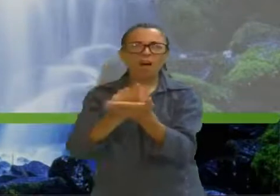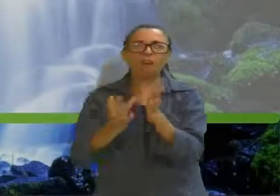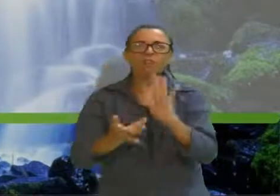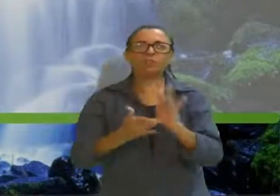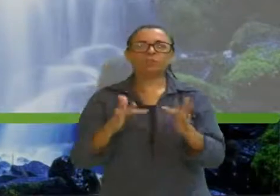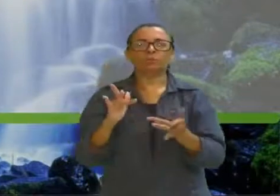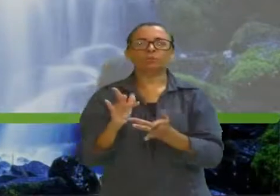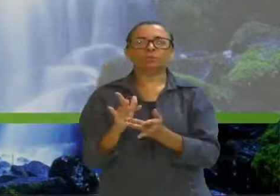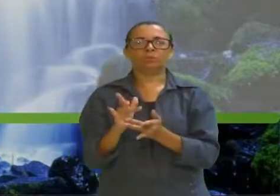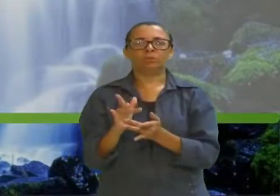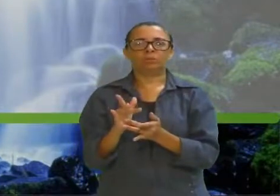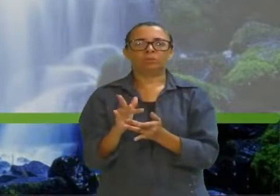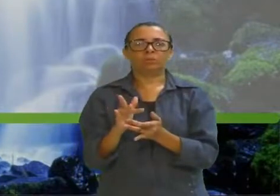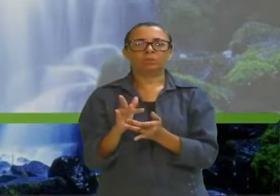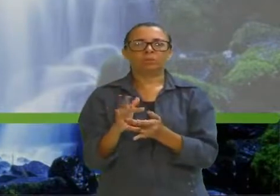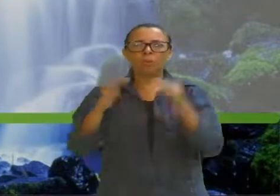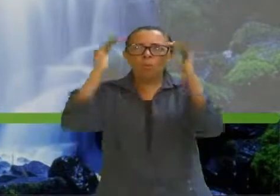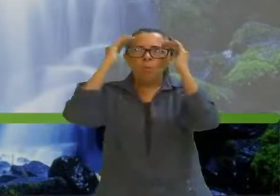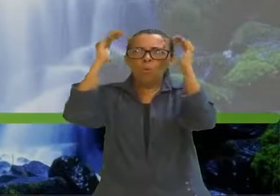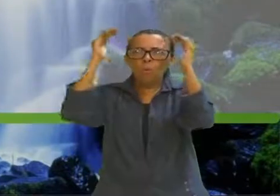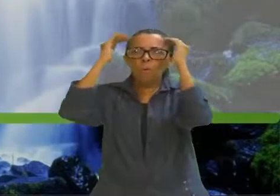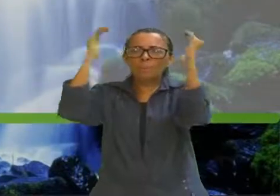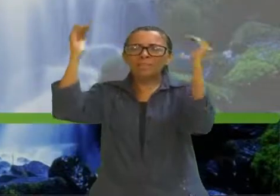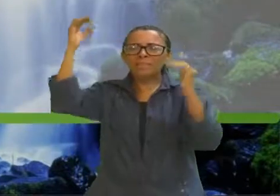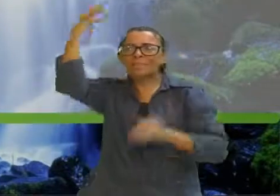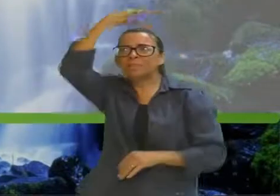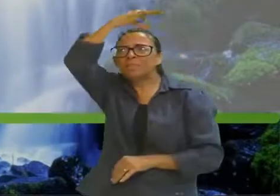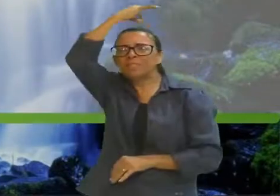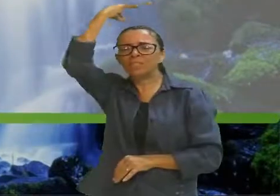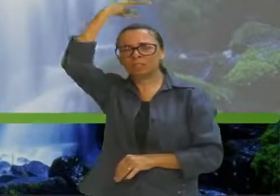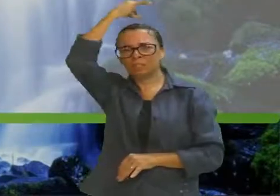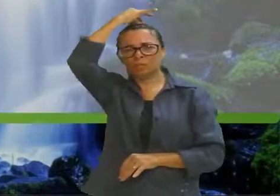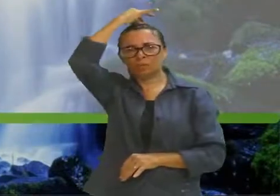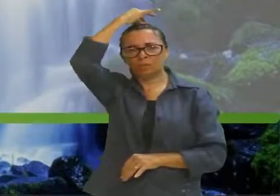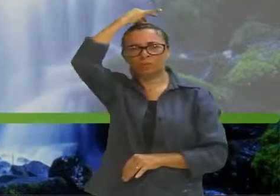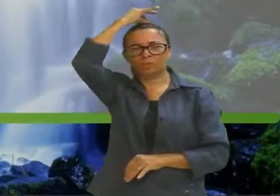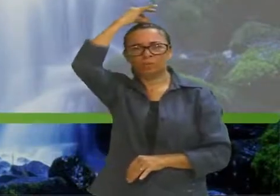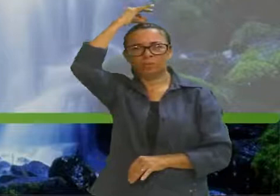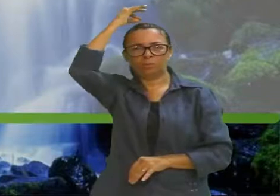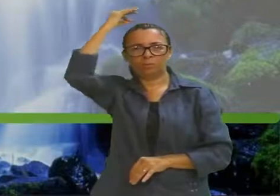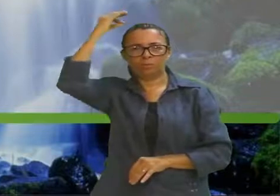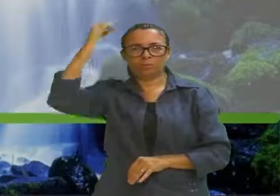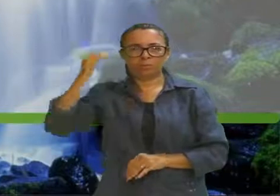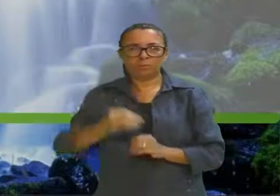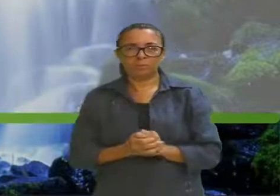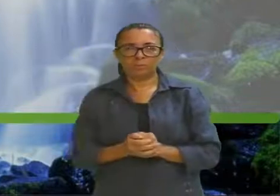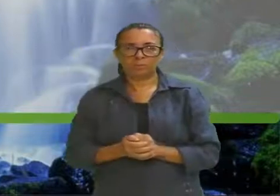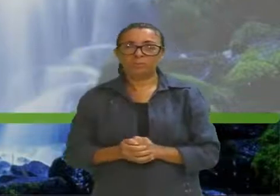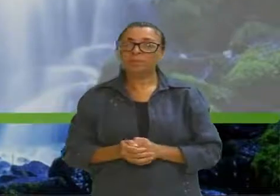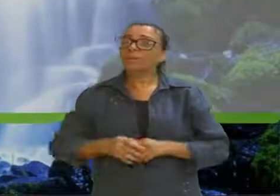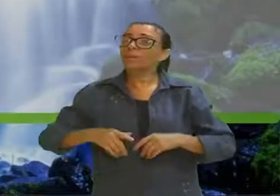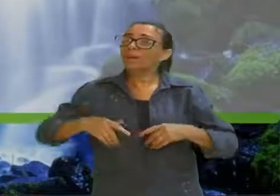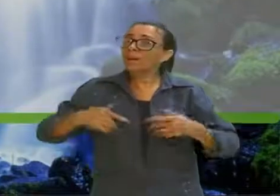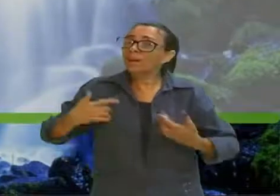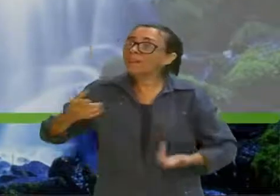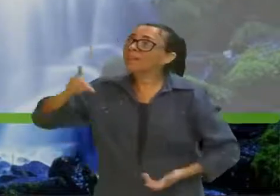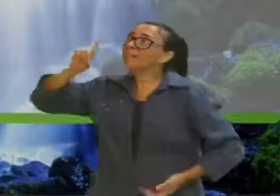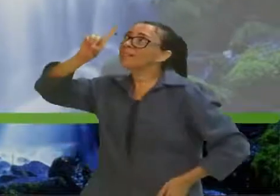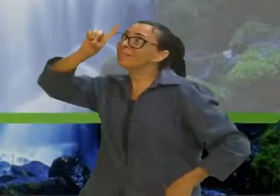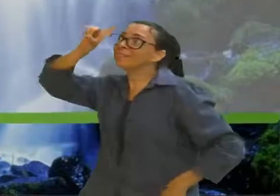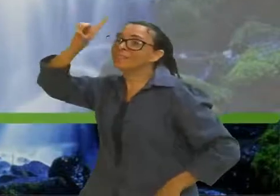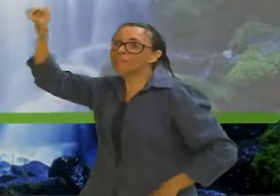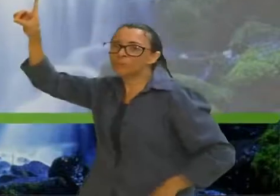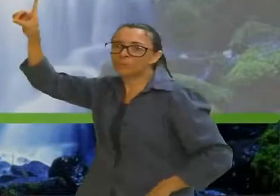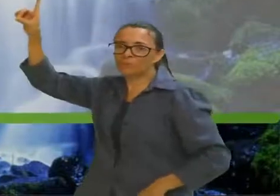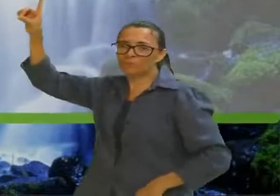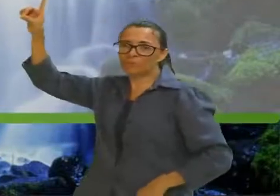nele, então eu vou obedecer. E quando eu obedeço, Ele realiza a sua obra através de